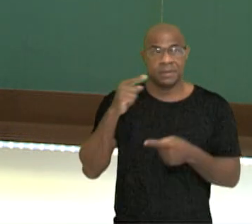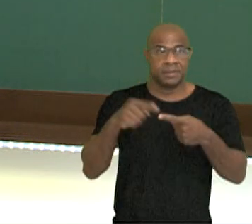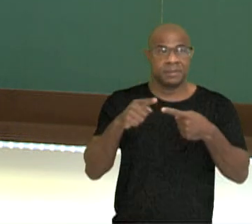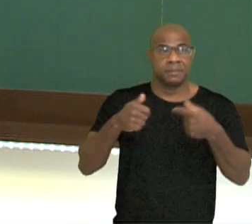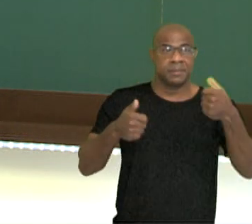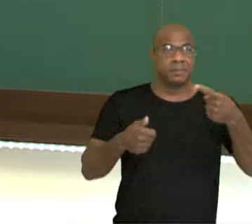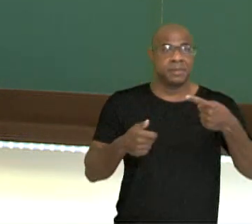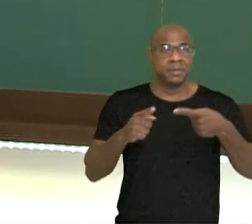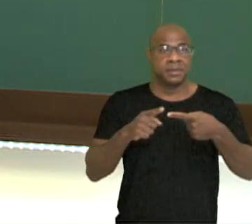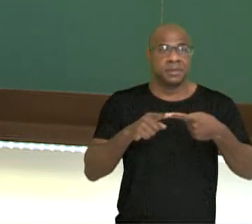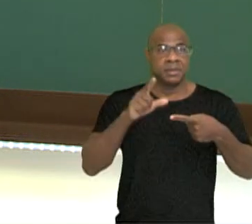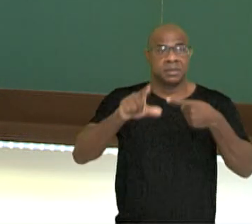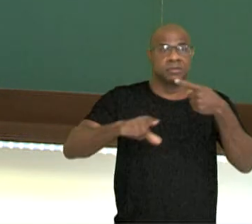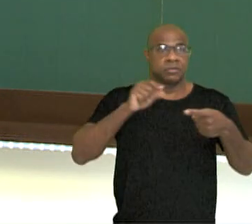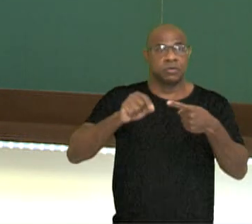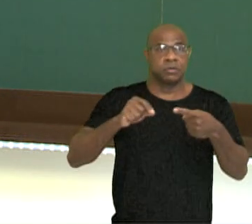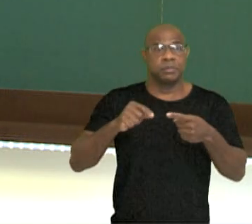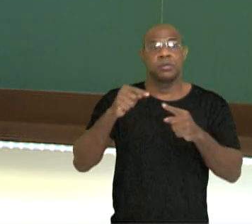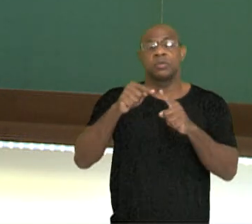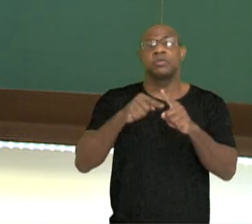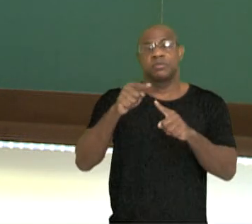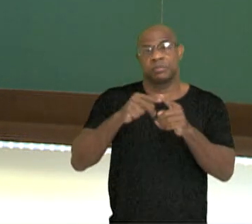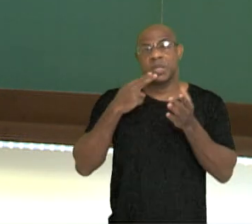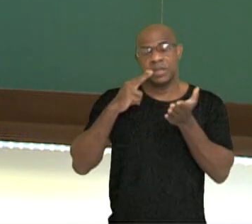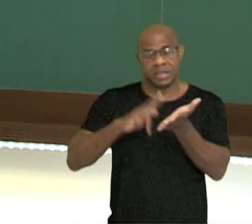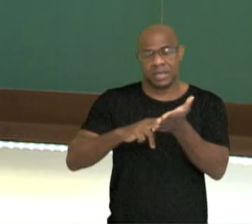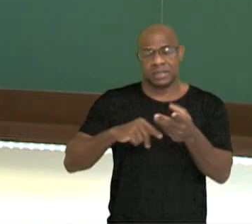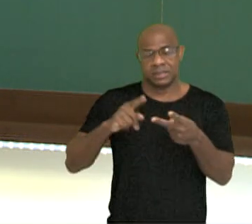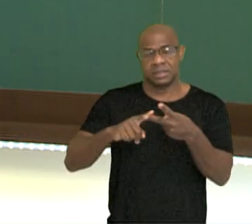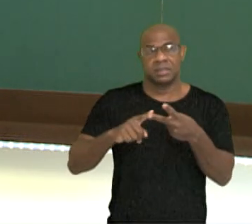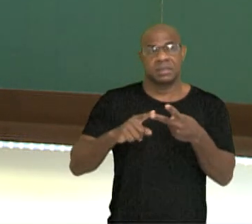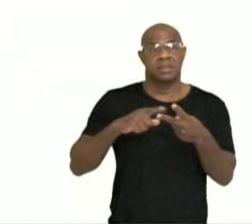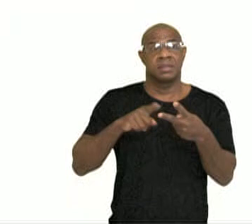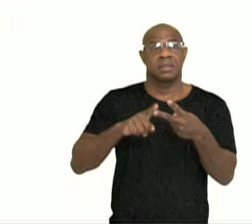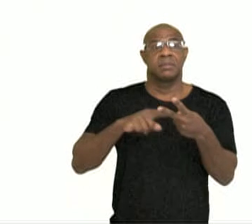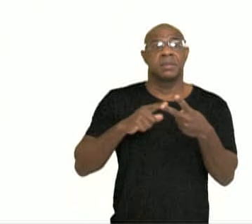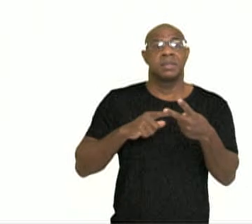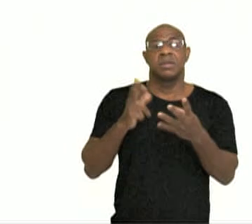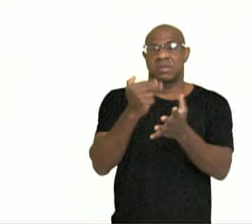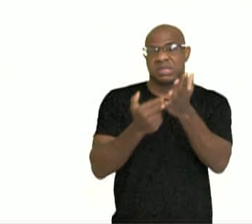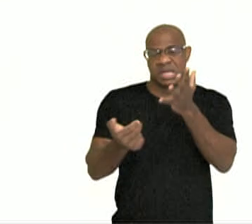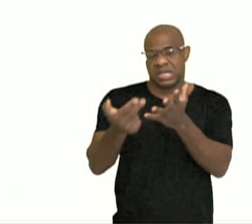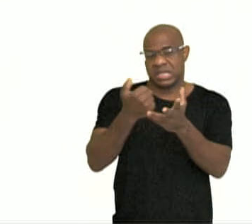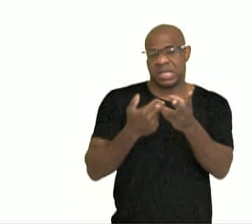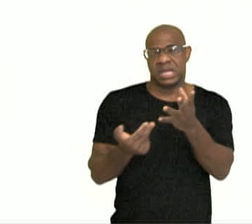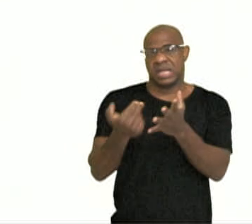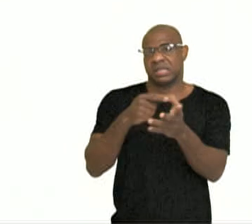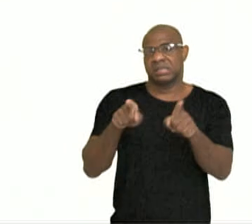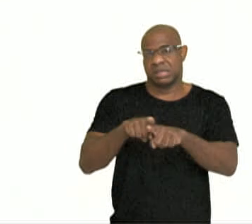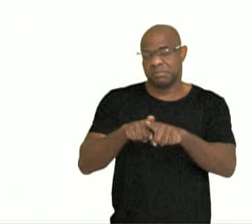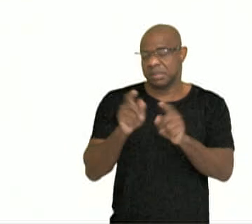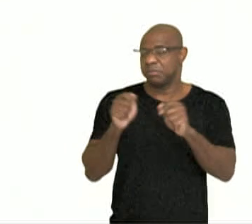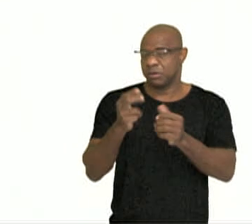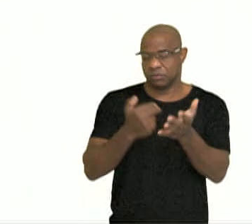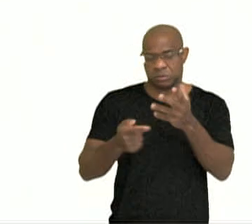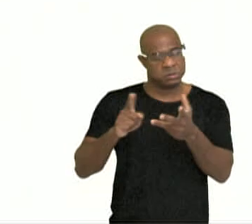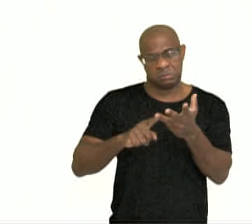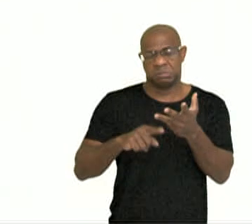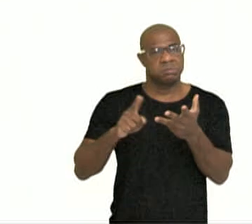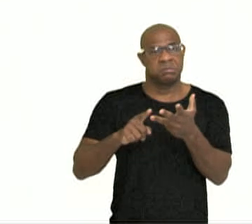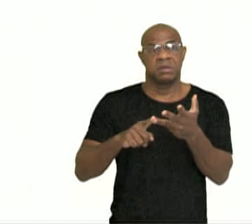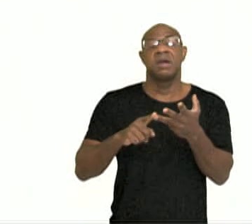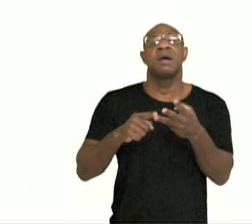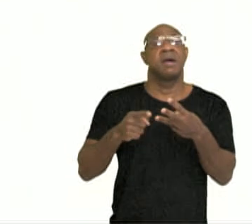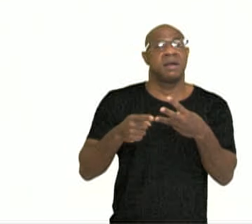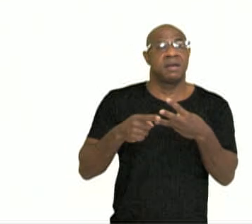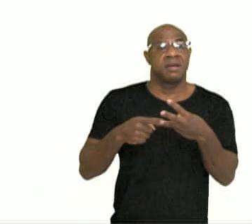Canva e selecione o tipo de design carta. Selecione seu layout preferido da biblioteca de criações profissionais.